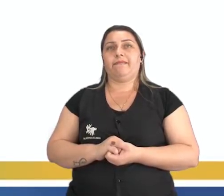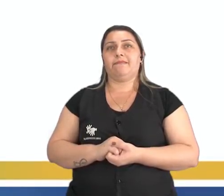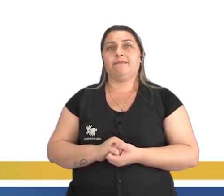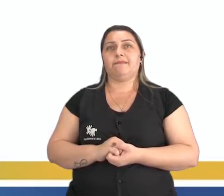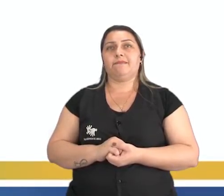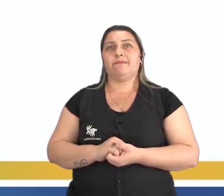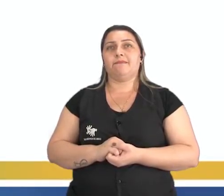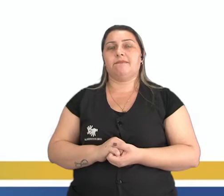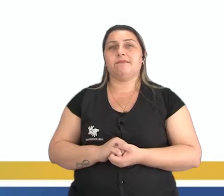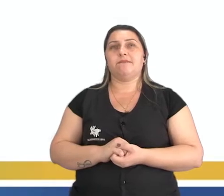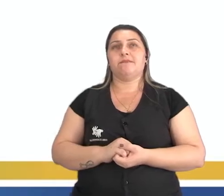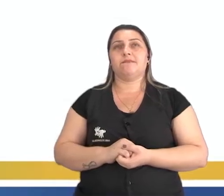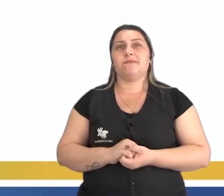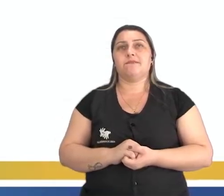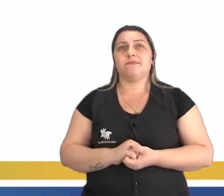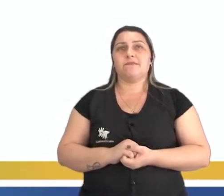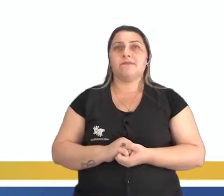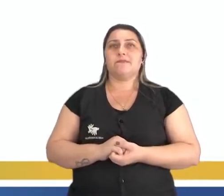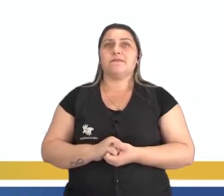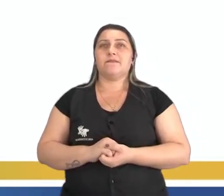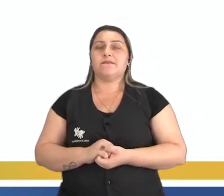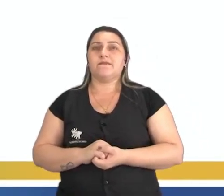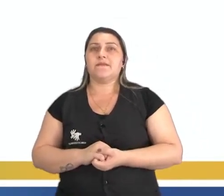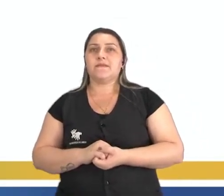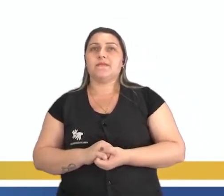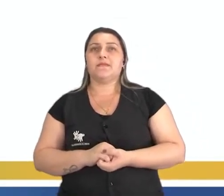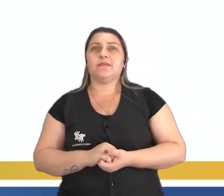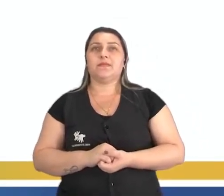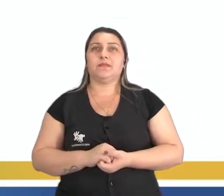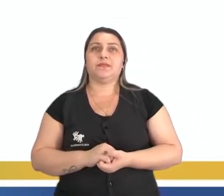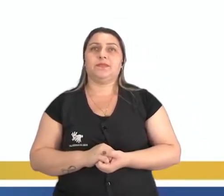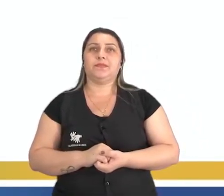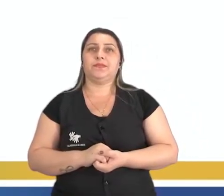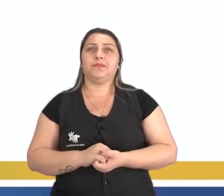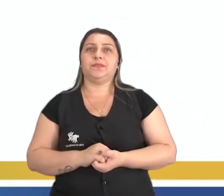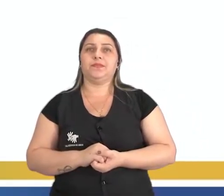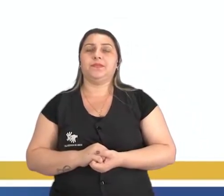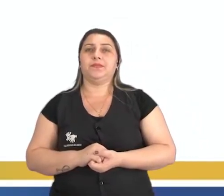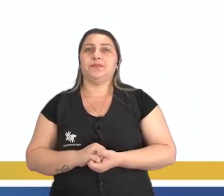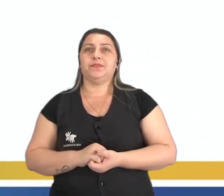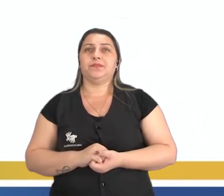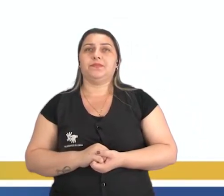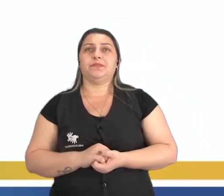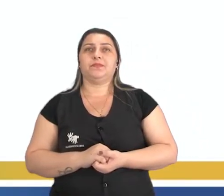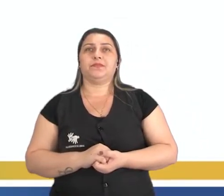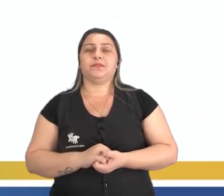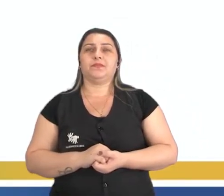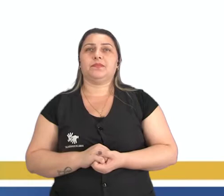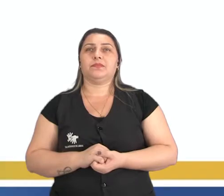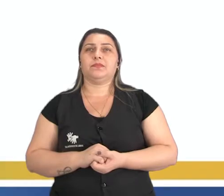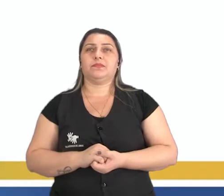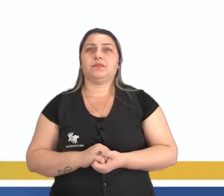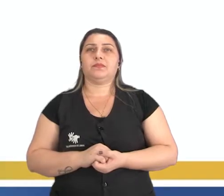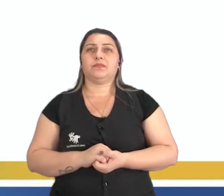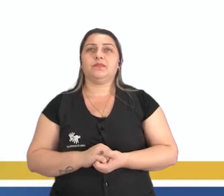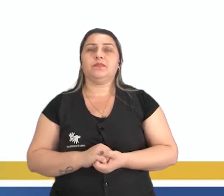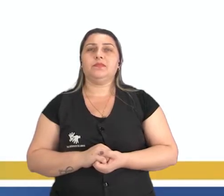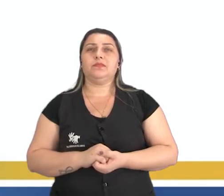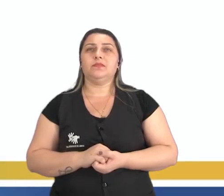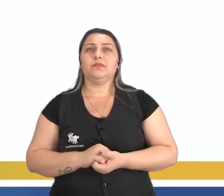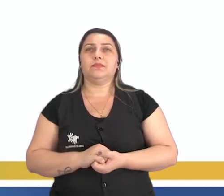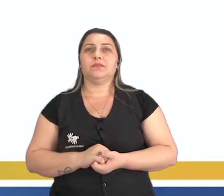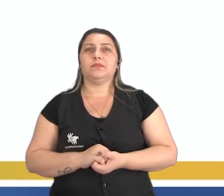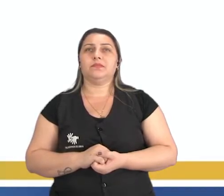mate, hit the streets, graduate the jungle gym and dust. Quick shout that you never fail, hopping on boats like an out in a pelican. Sail through the days and the nights, so you end up right there south of the hemisphere.